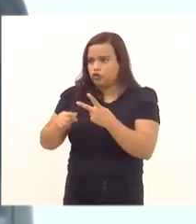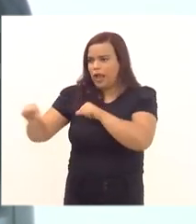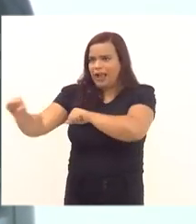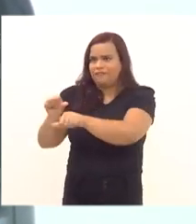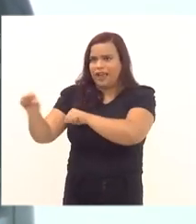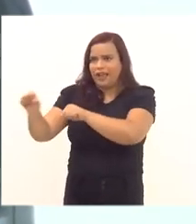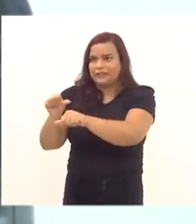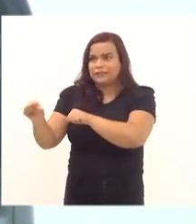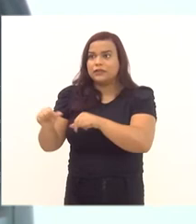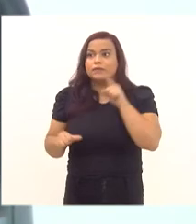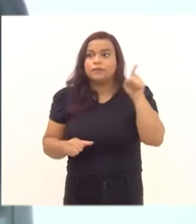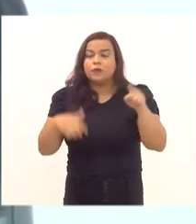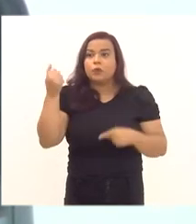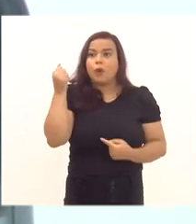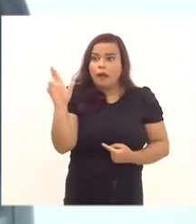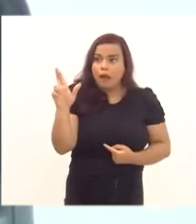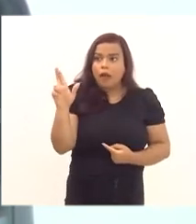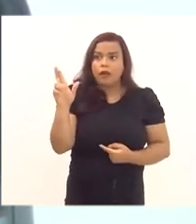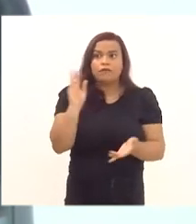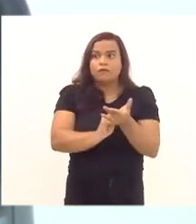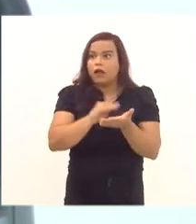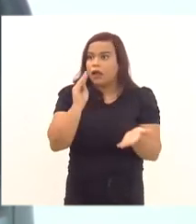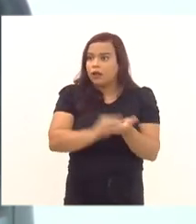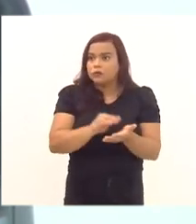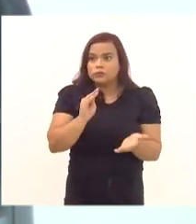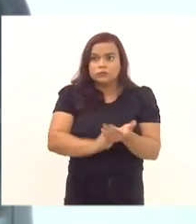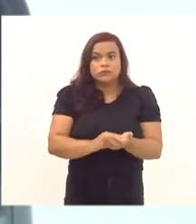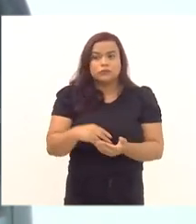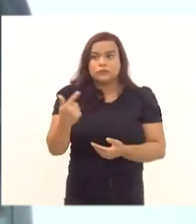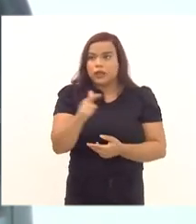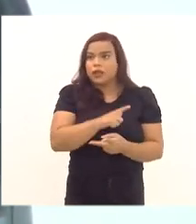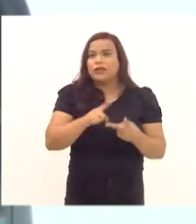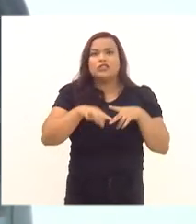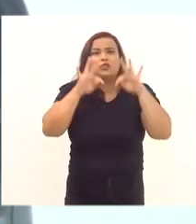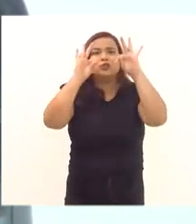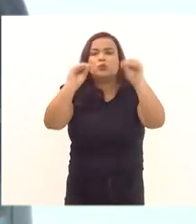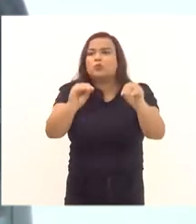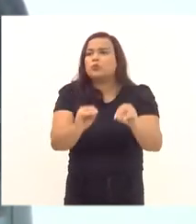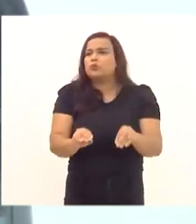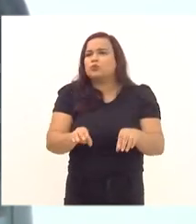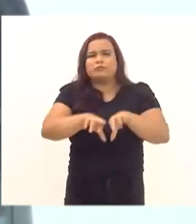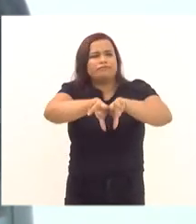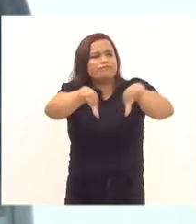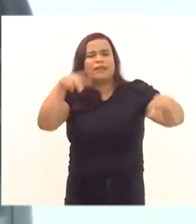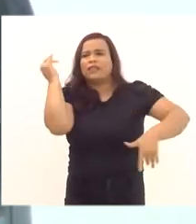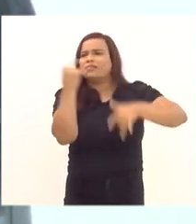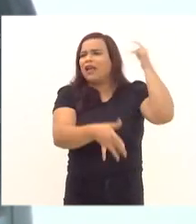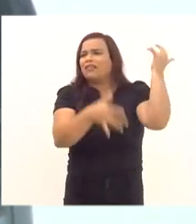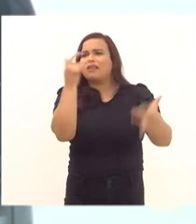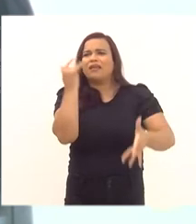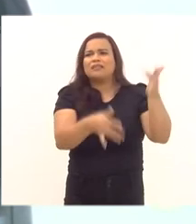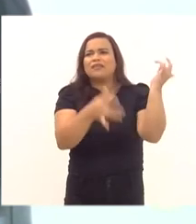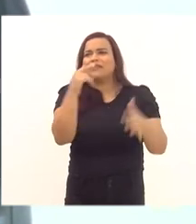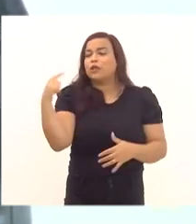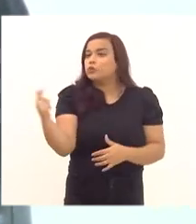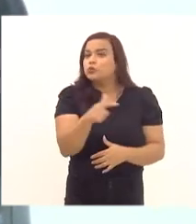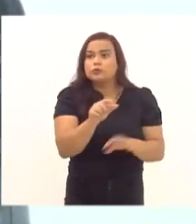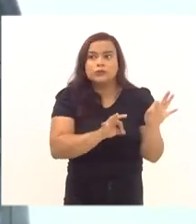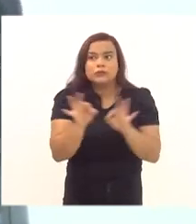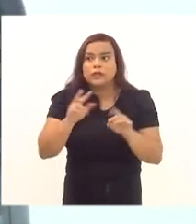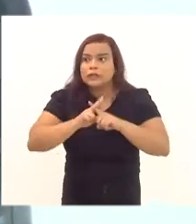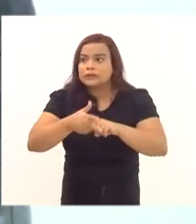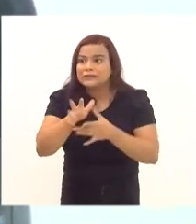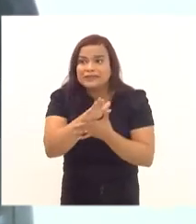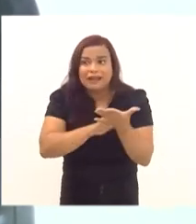deficiente os aparelhos totalmente sucateados e nenhum planejamento de manutenção